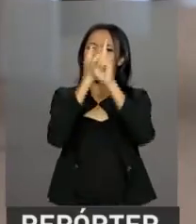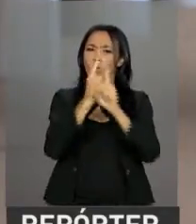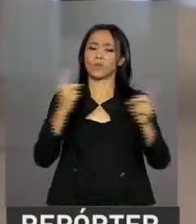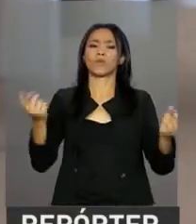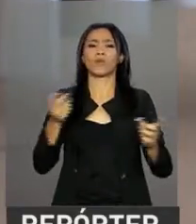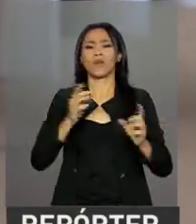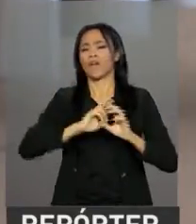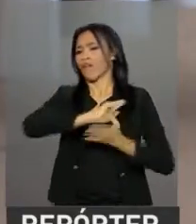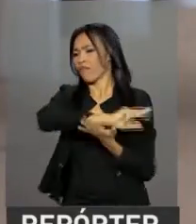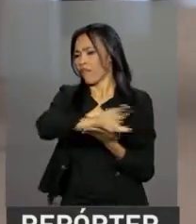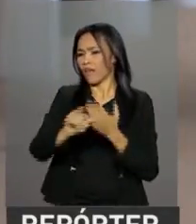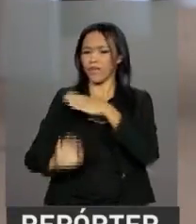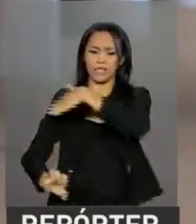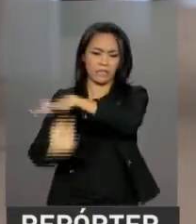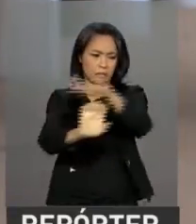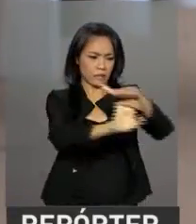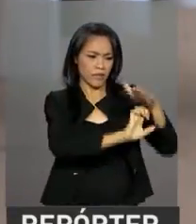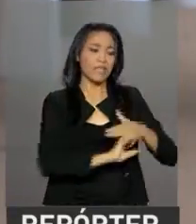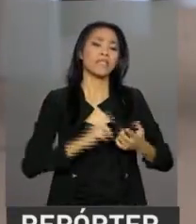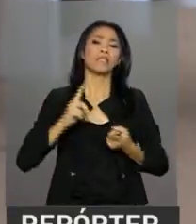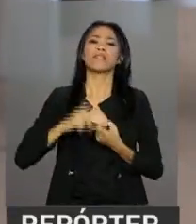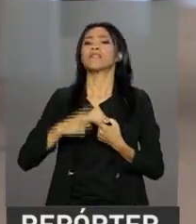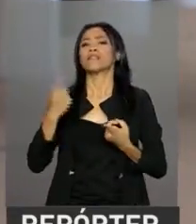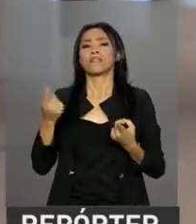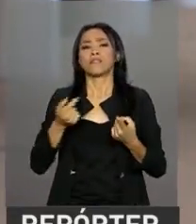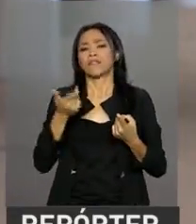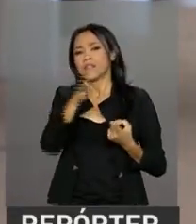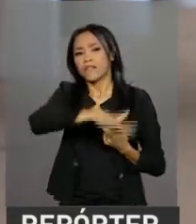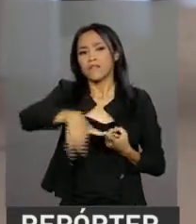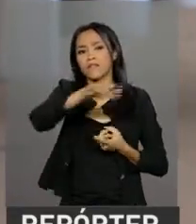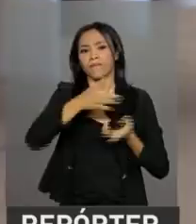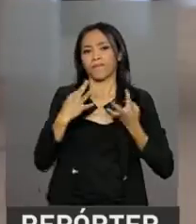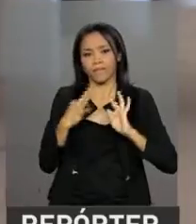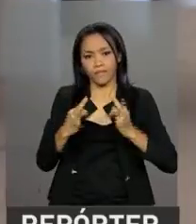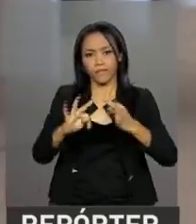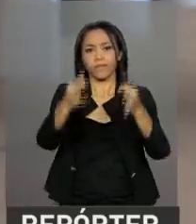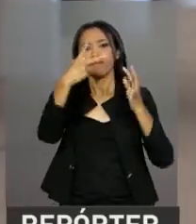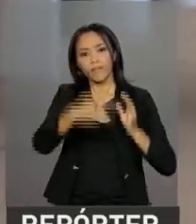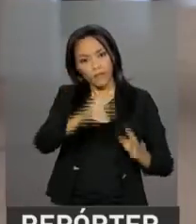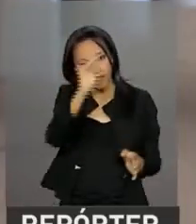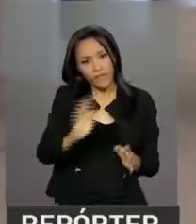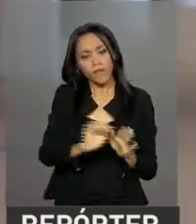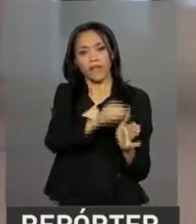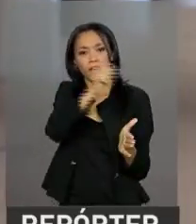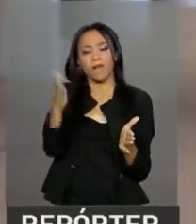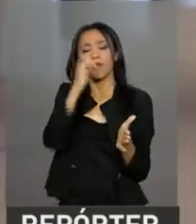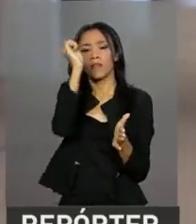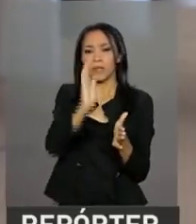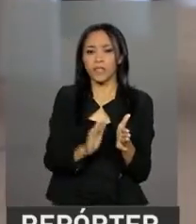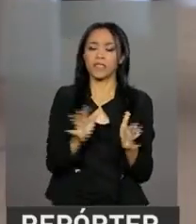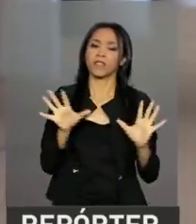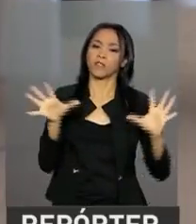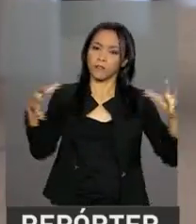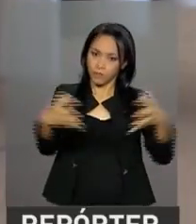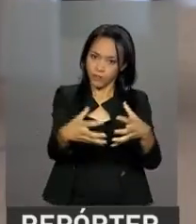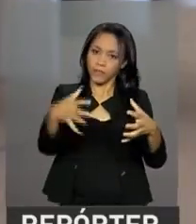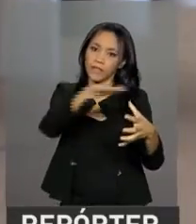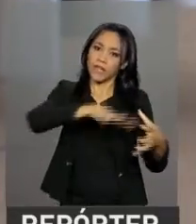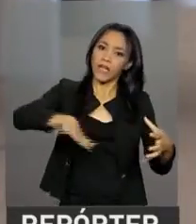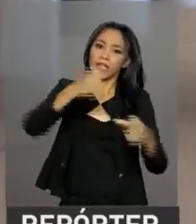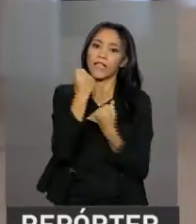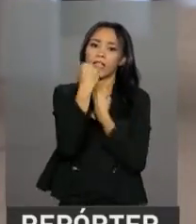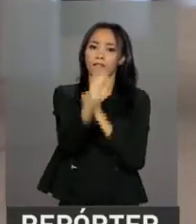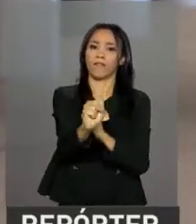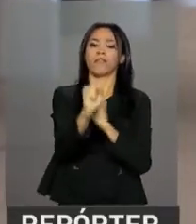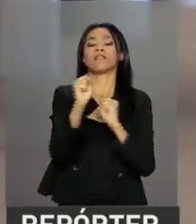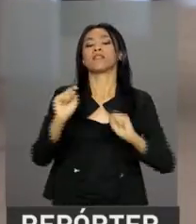fornecedores fabricantes de tecnologias nacionais e internacionais nessa área da defesa e na